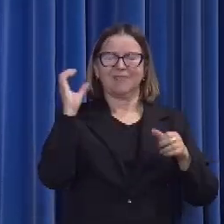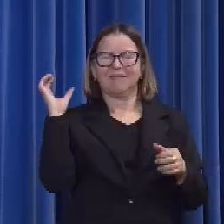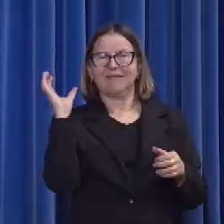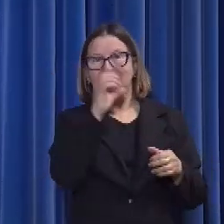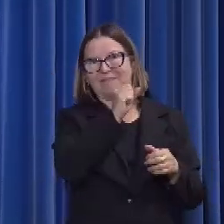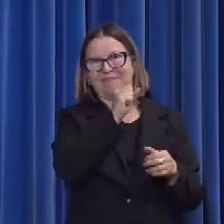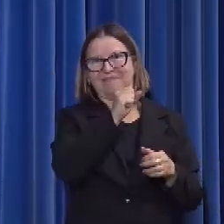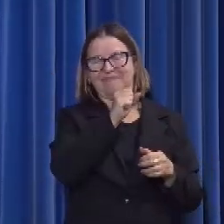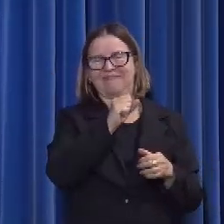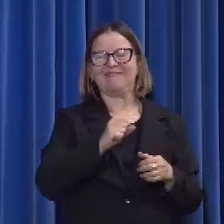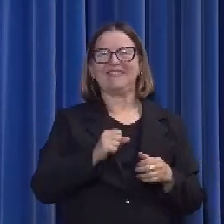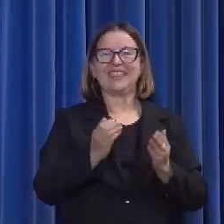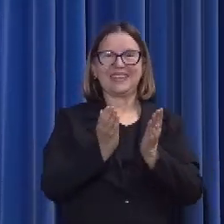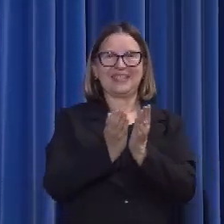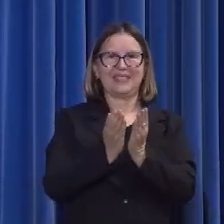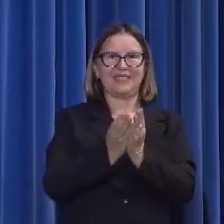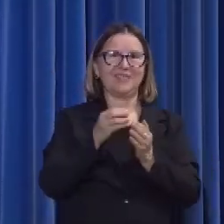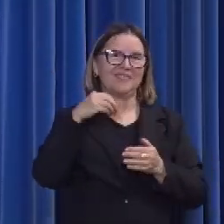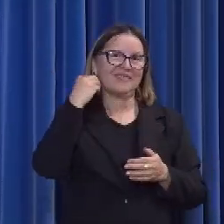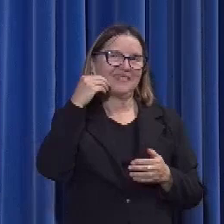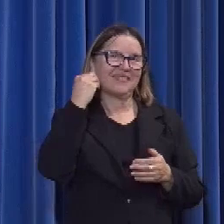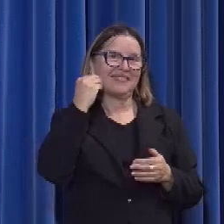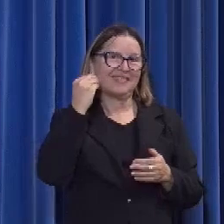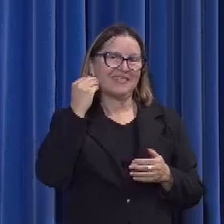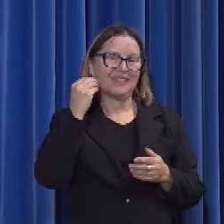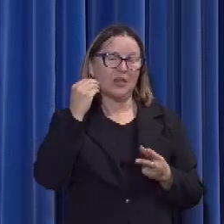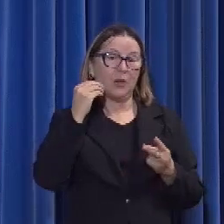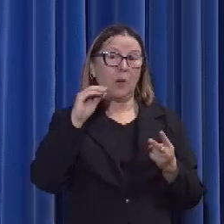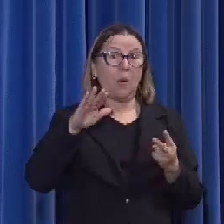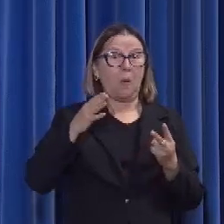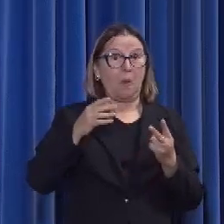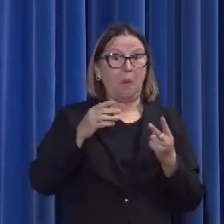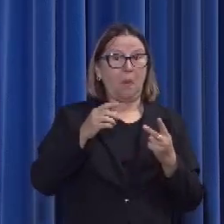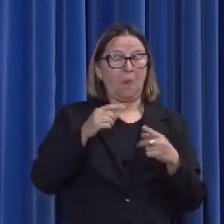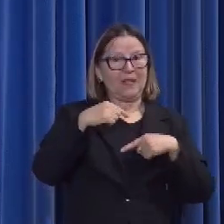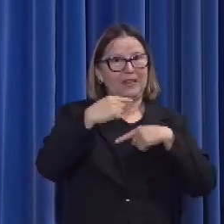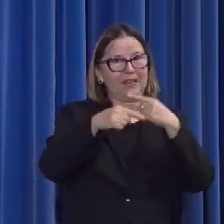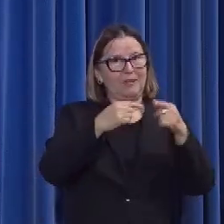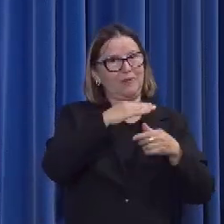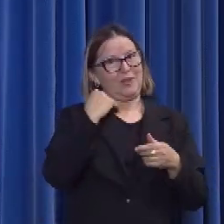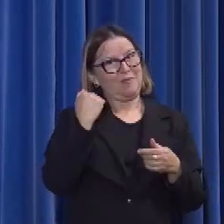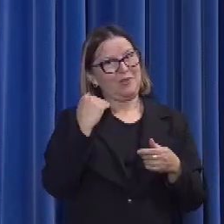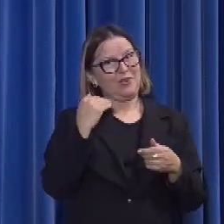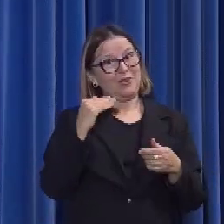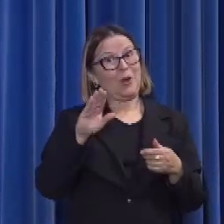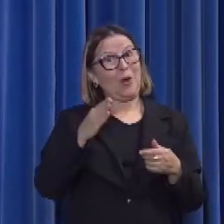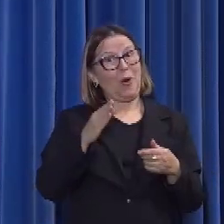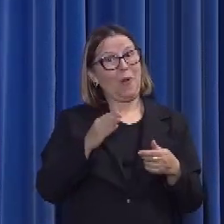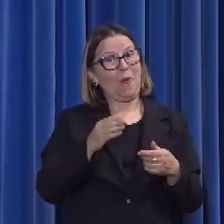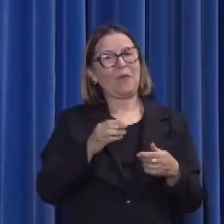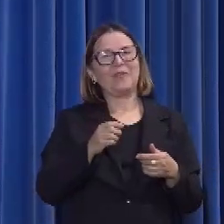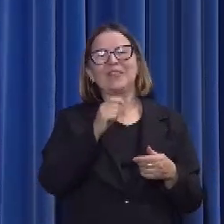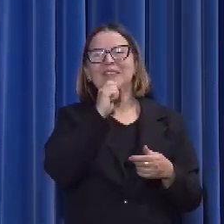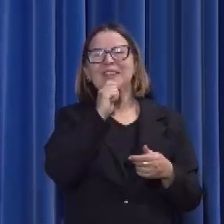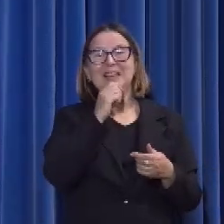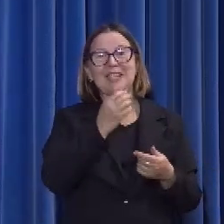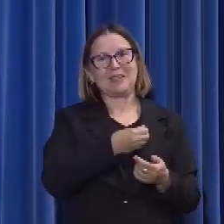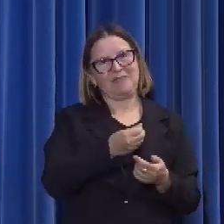olhos. Os cristãos experimentarão uma ou outra. De fato, não importa qual será o